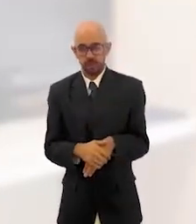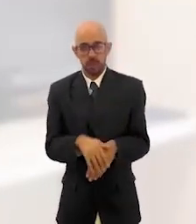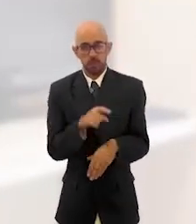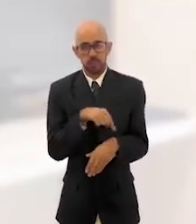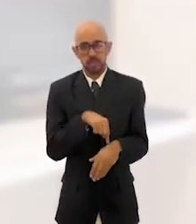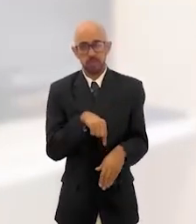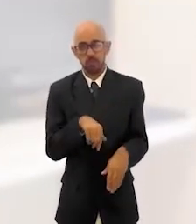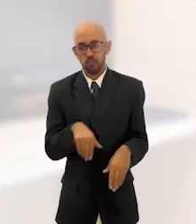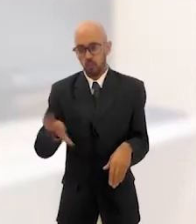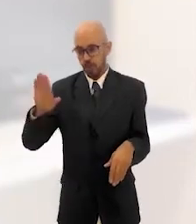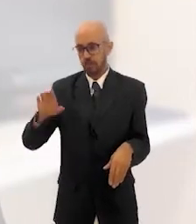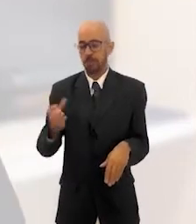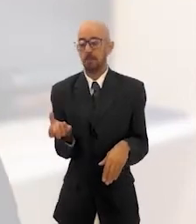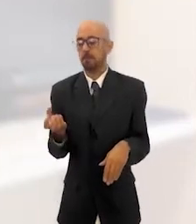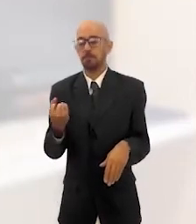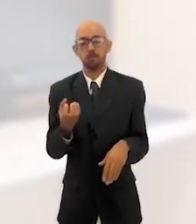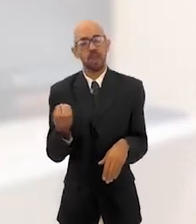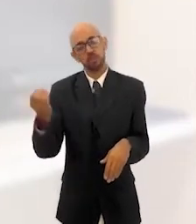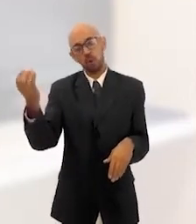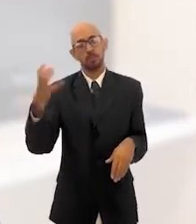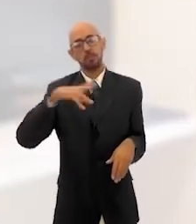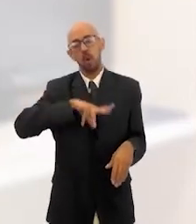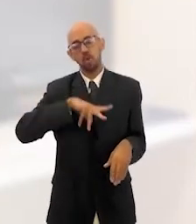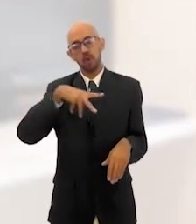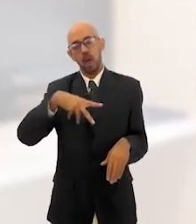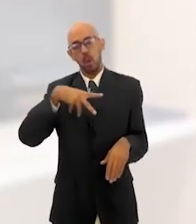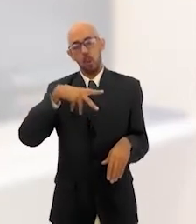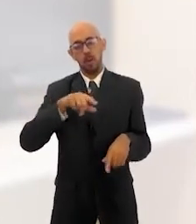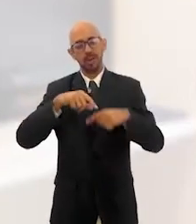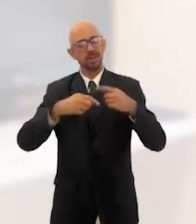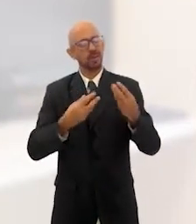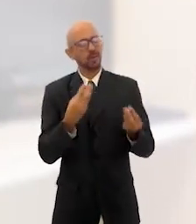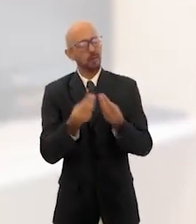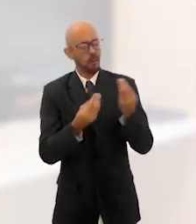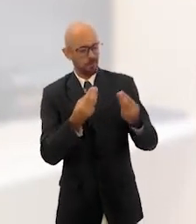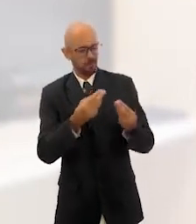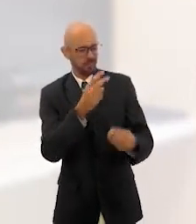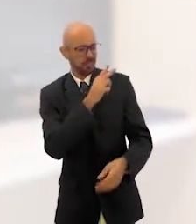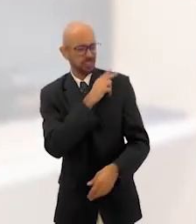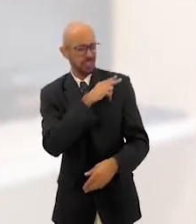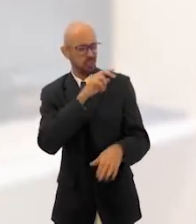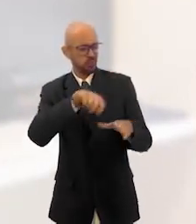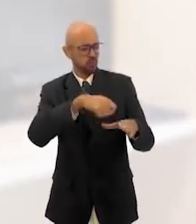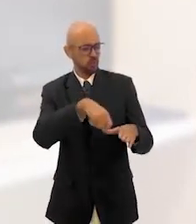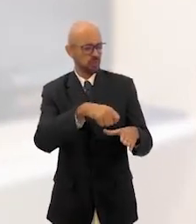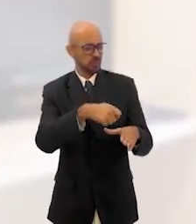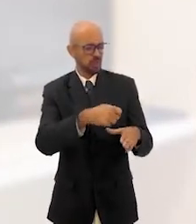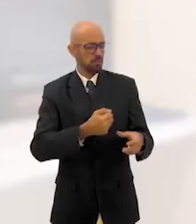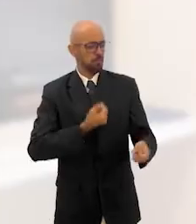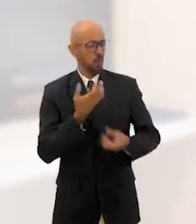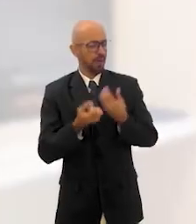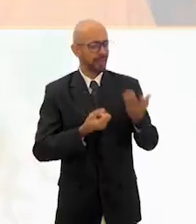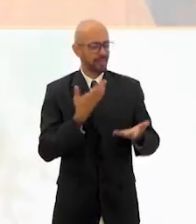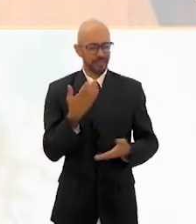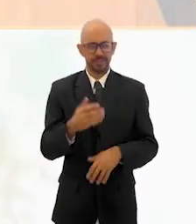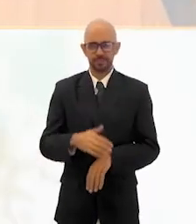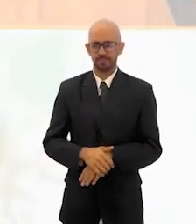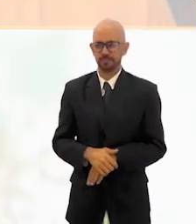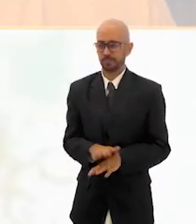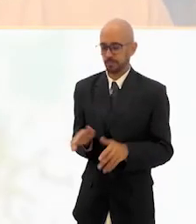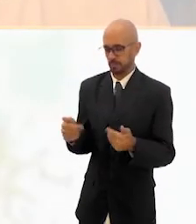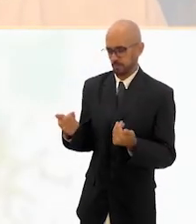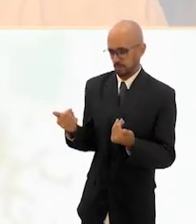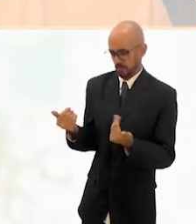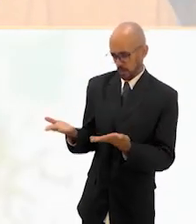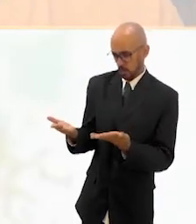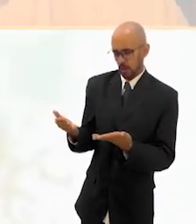vai para Portugal e aí de Certo. repente, como é que é isso? Chefe de cozinha e poeta. Olha, a